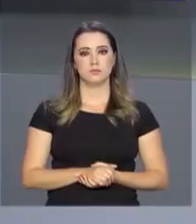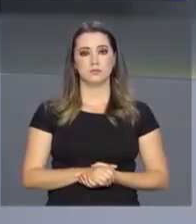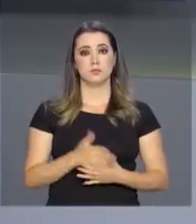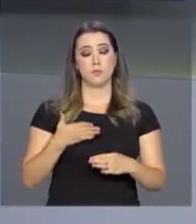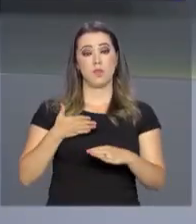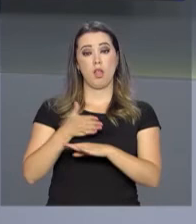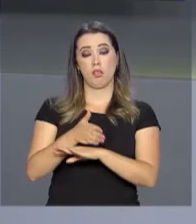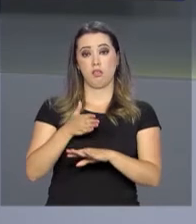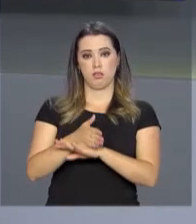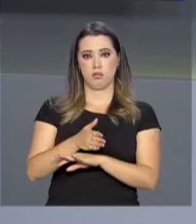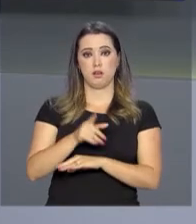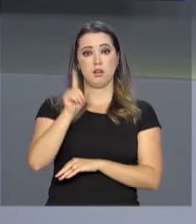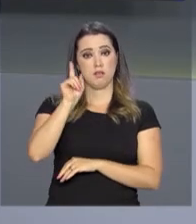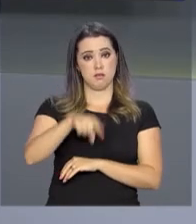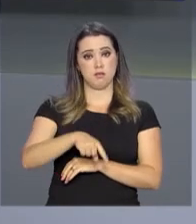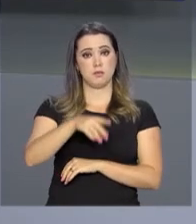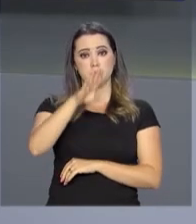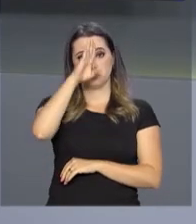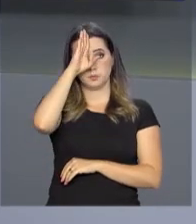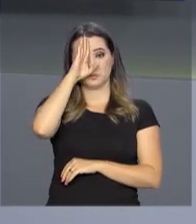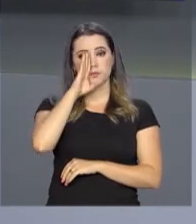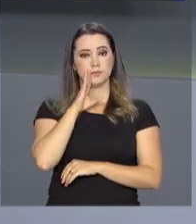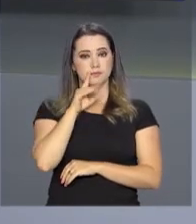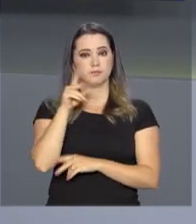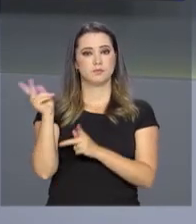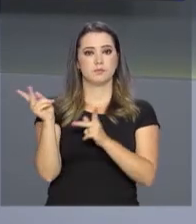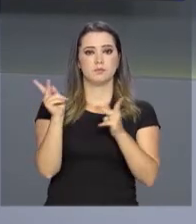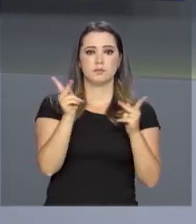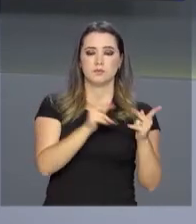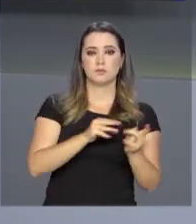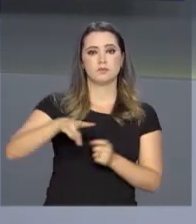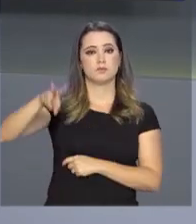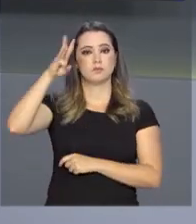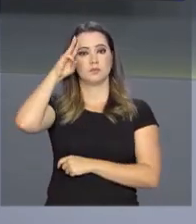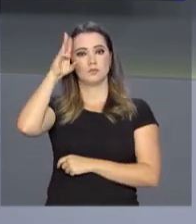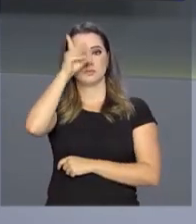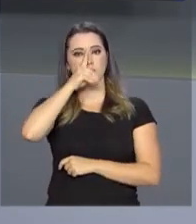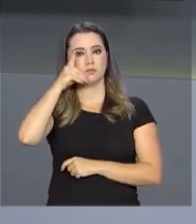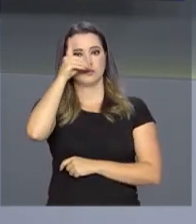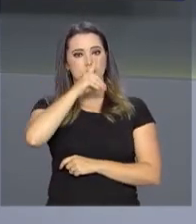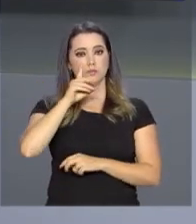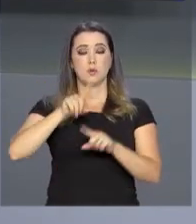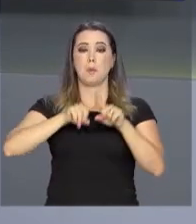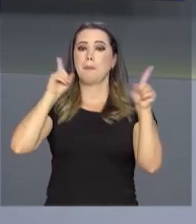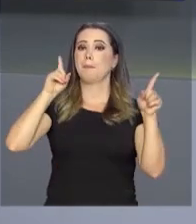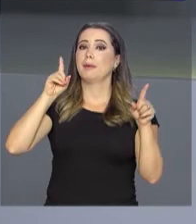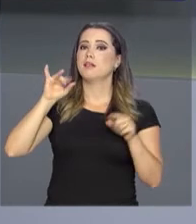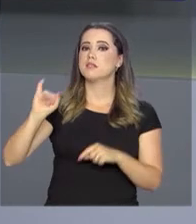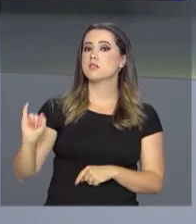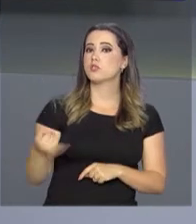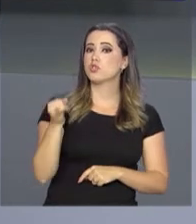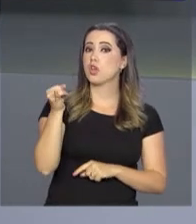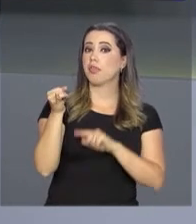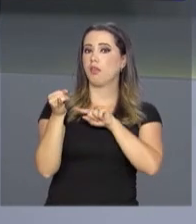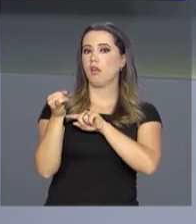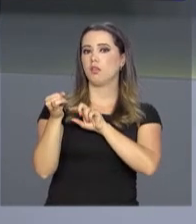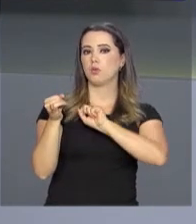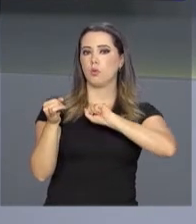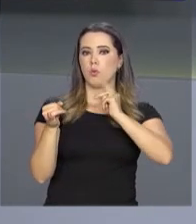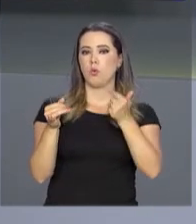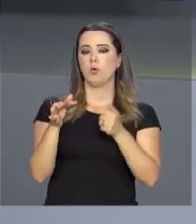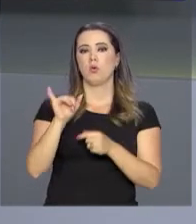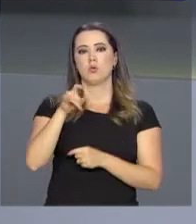E a entrada no Parque Nacional da Chapada dos Veadeiros é de graça. A visitação é de terça a domingo, mas nos meses de